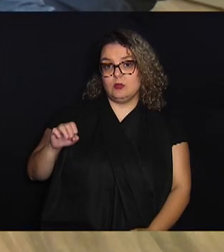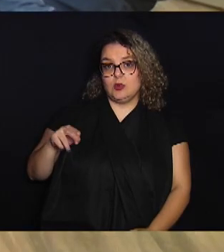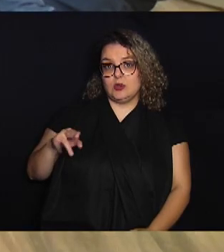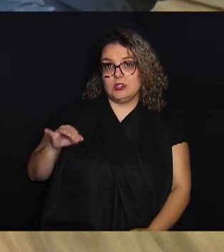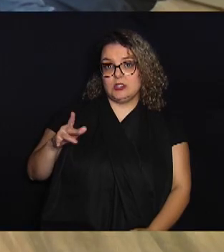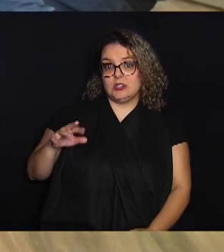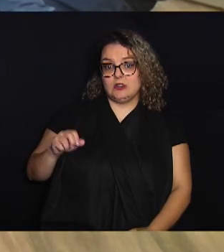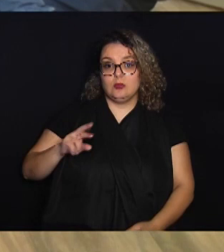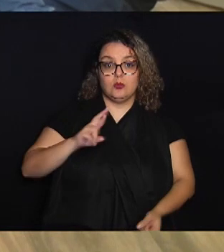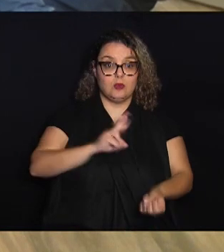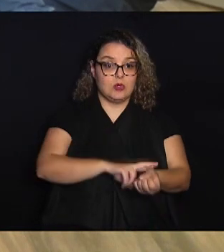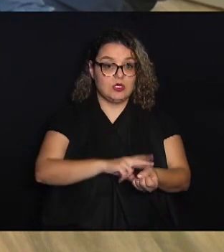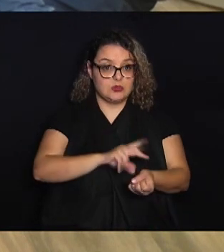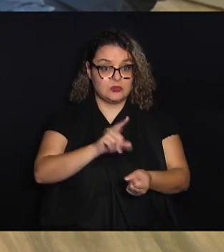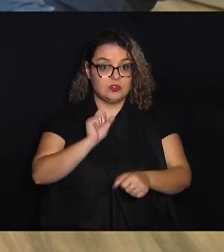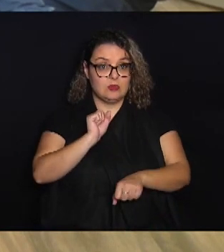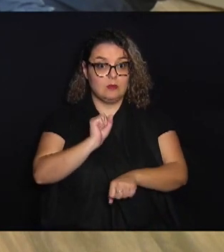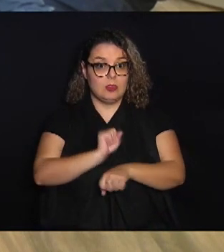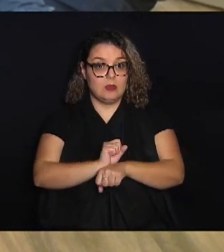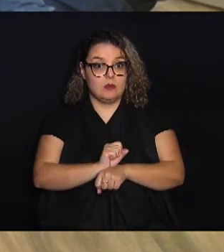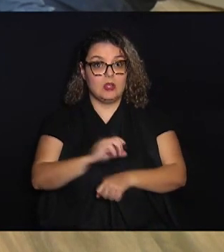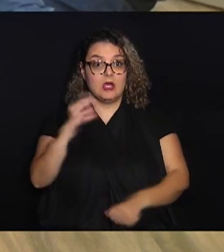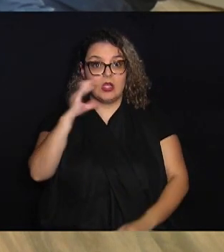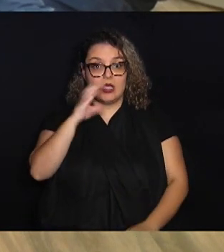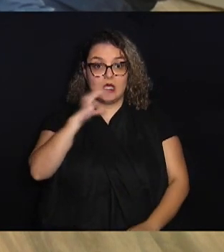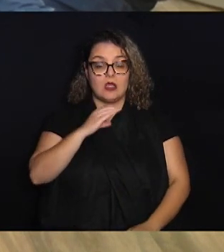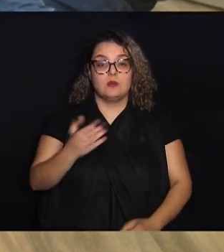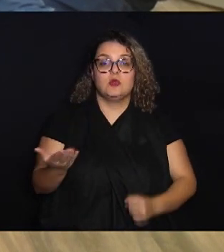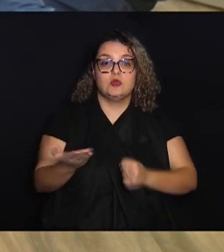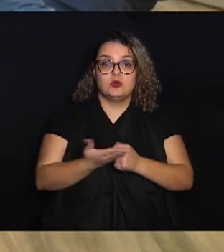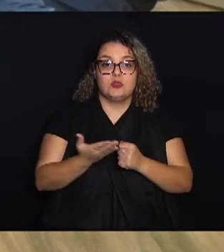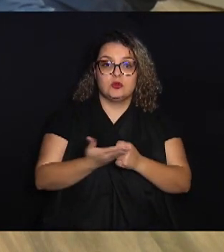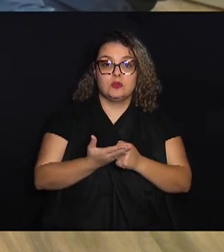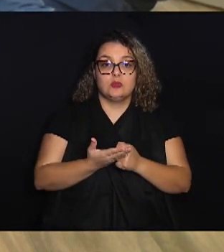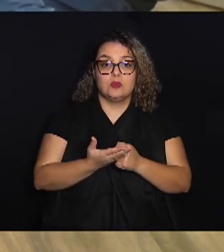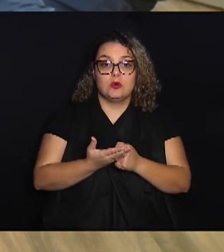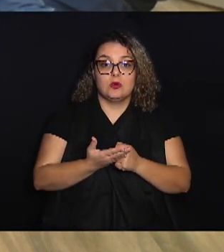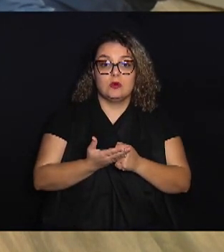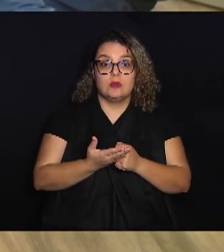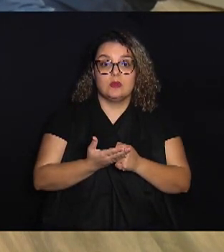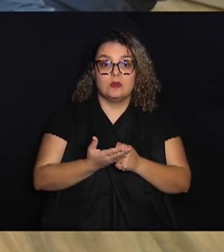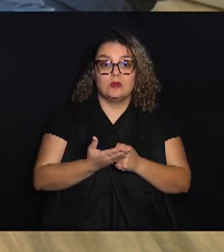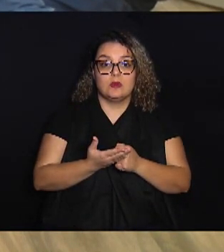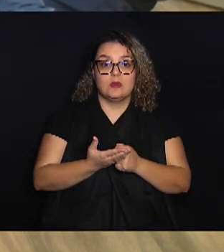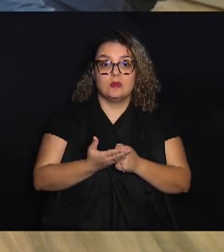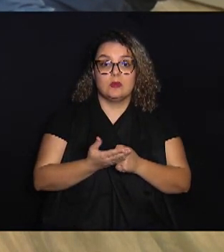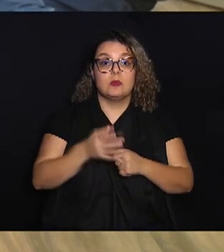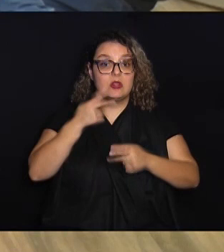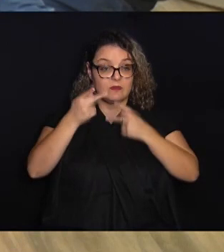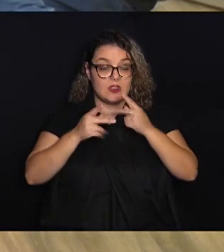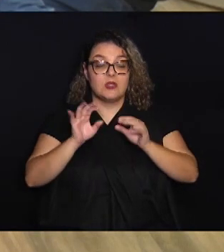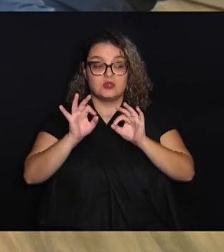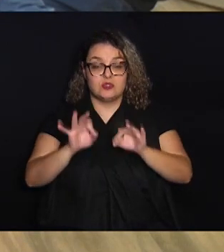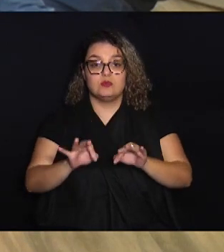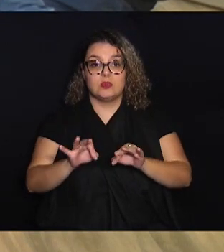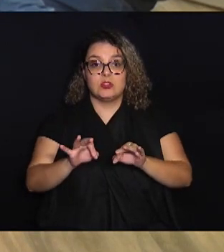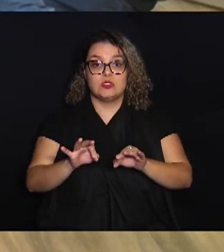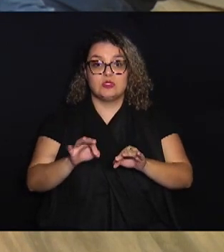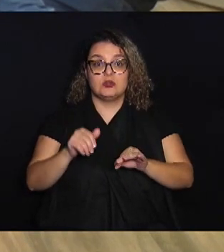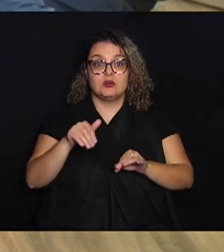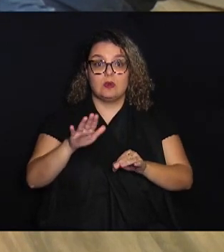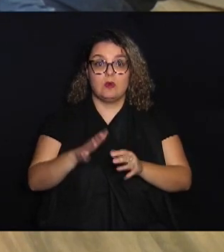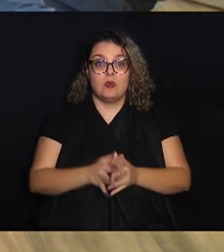ritmo não para, já a gente vai para um rápido intervalo comercial. Um rápido intervalo para falar justamente a respeito de